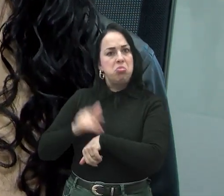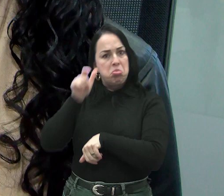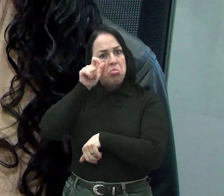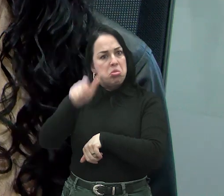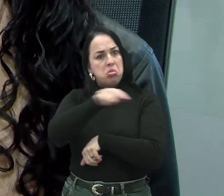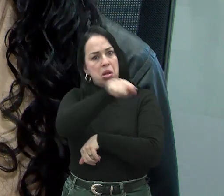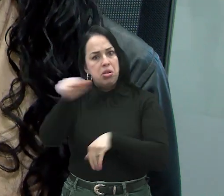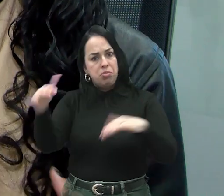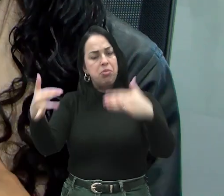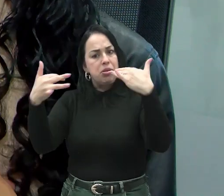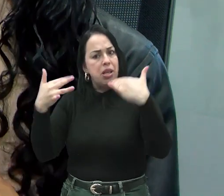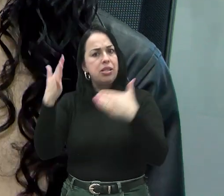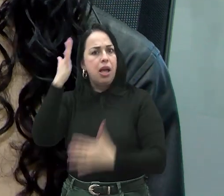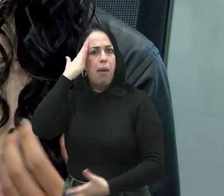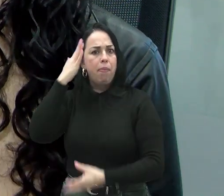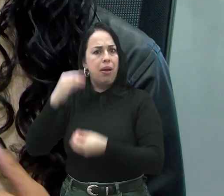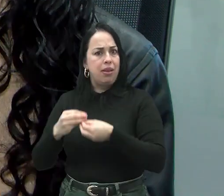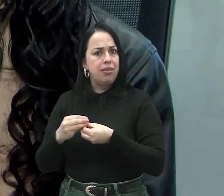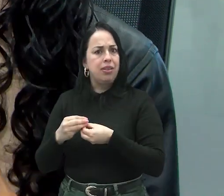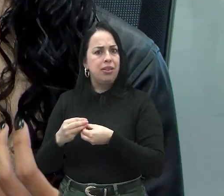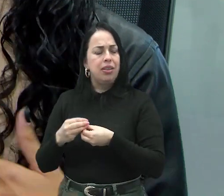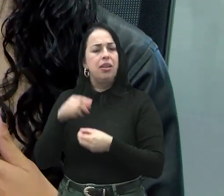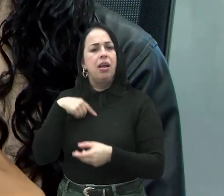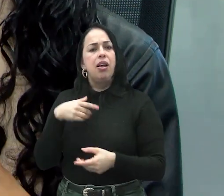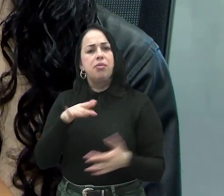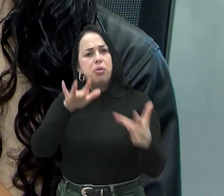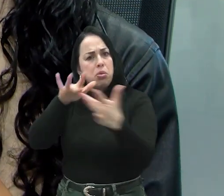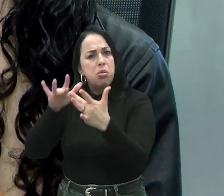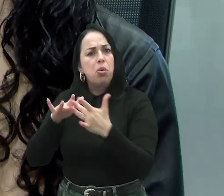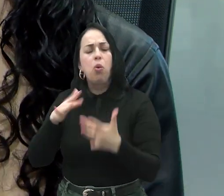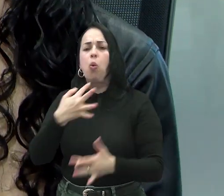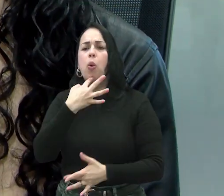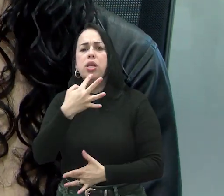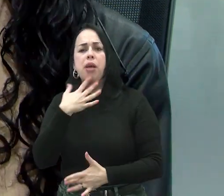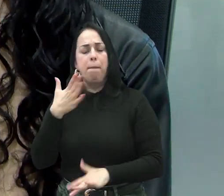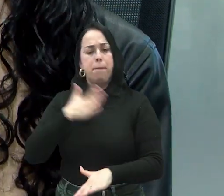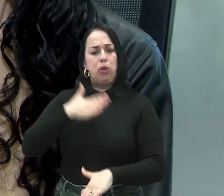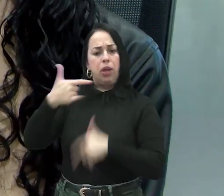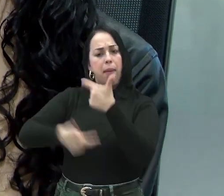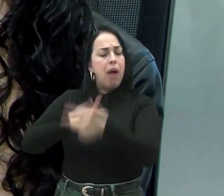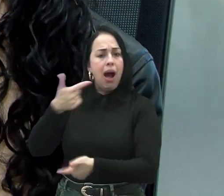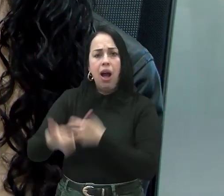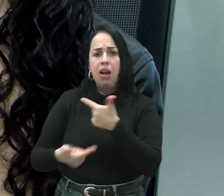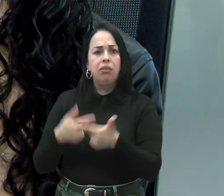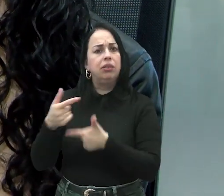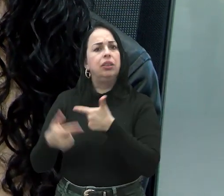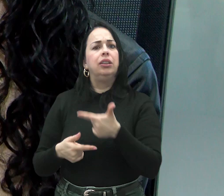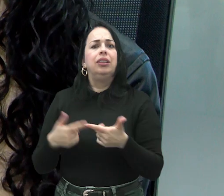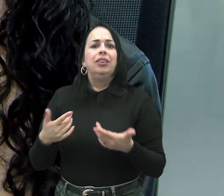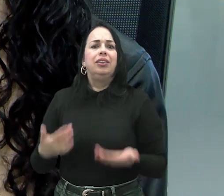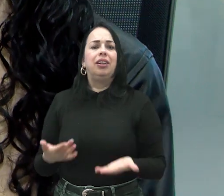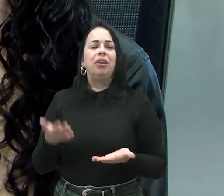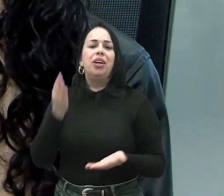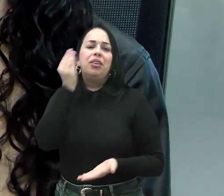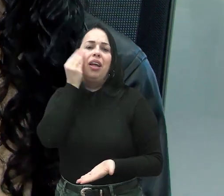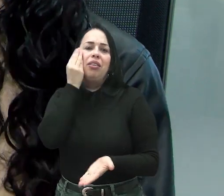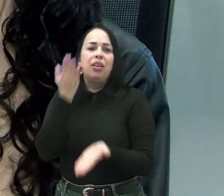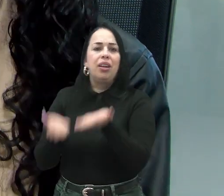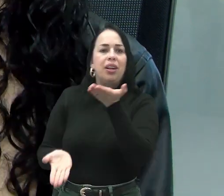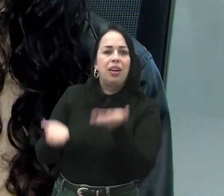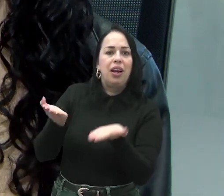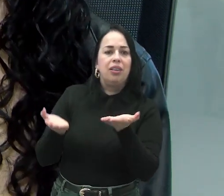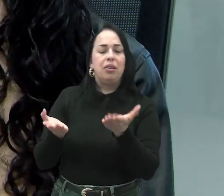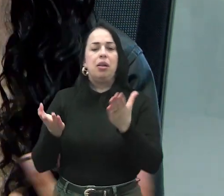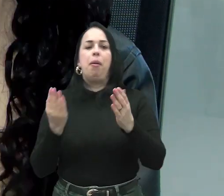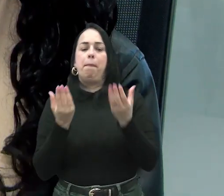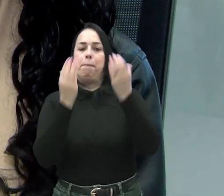e acho interessante outras pessoas que são pessoas mais próximas de mim, conhecerem um pouco o que eu faço também. Então eu tento equilibrar